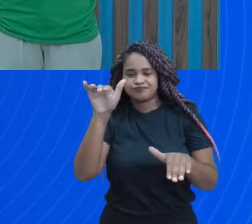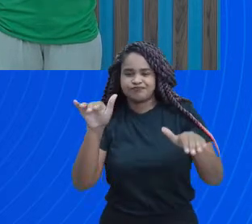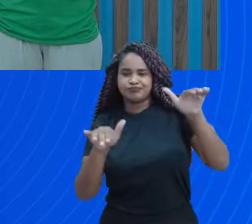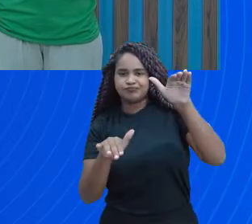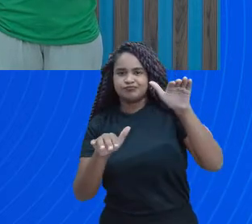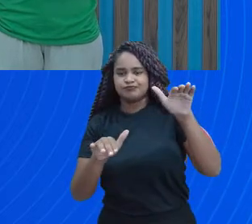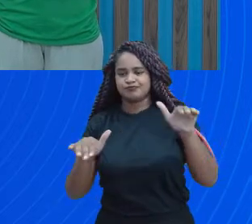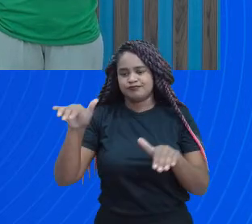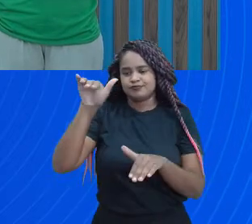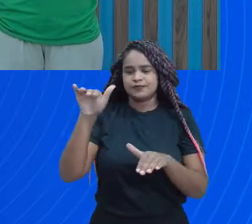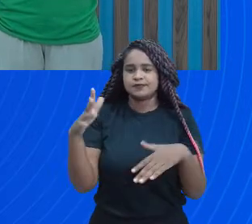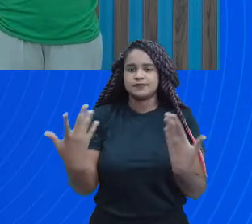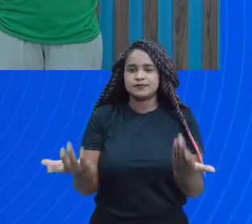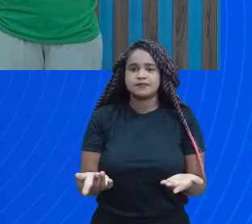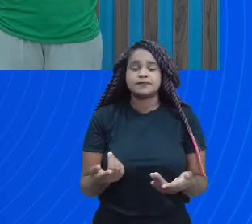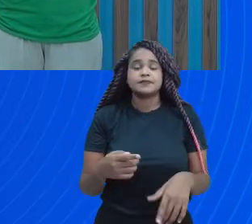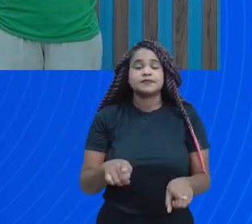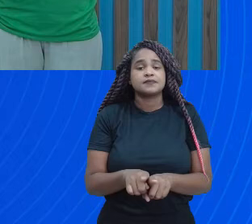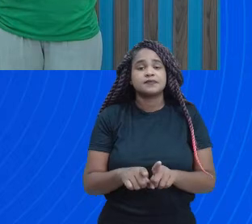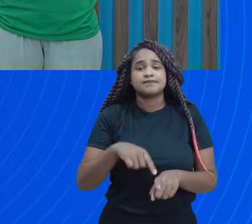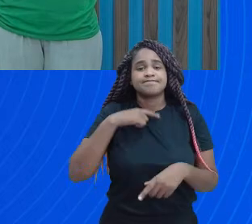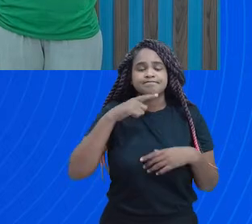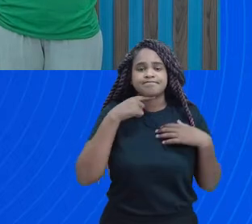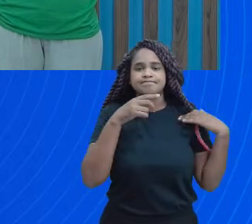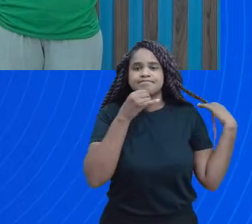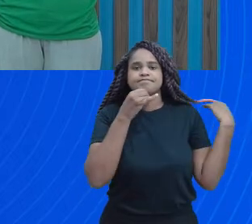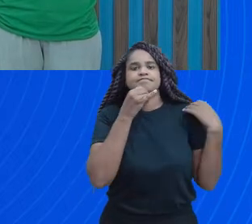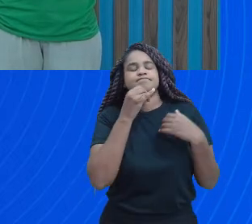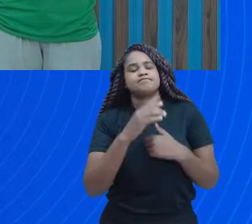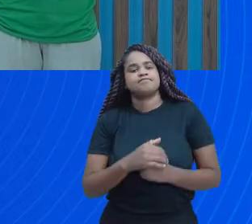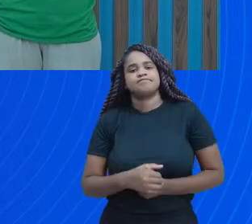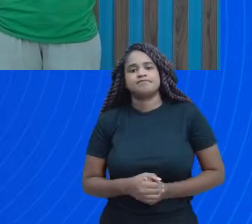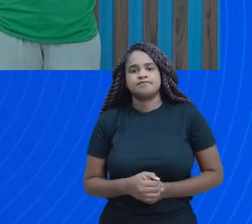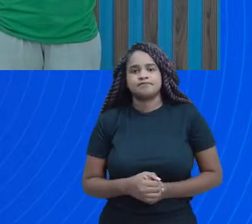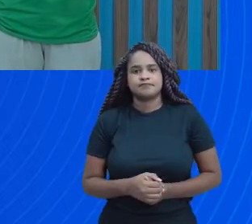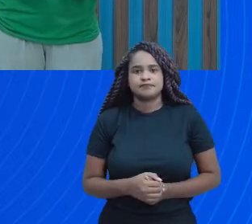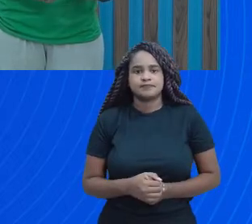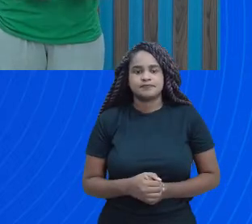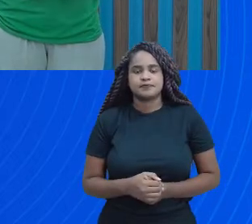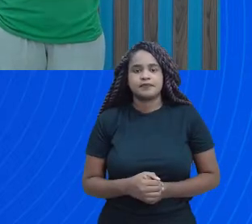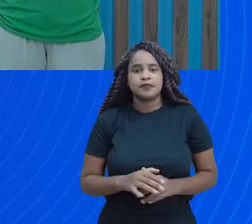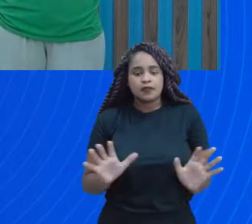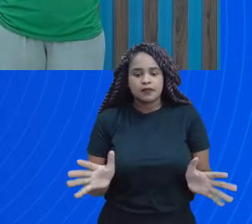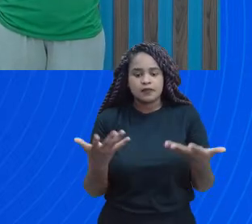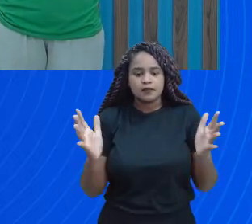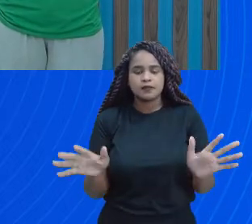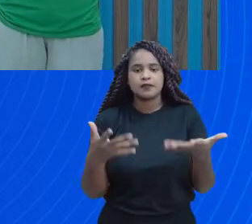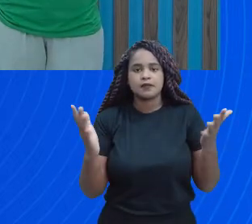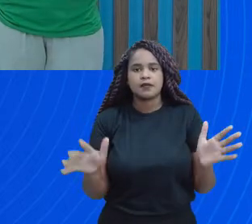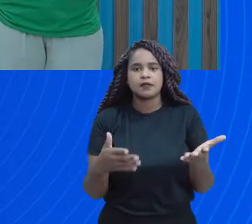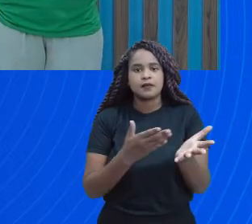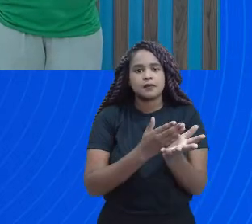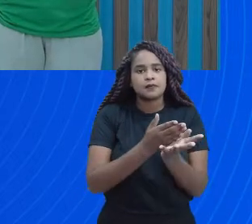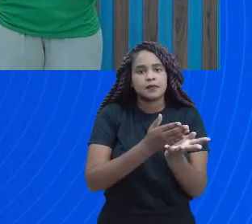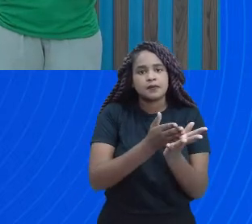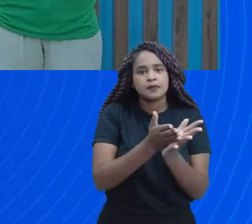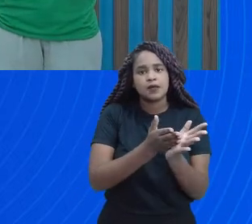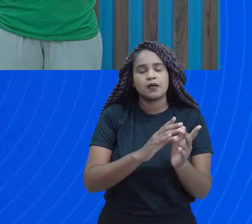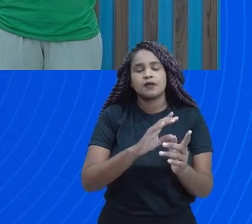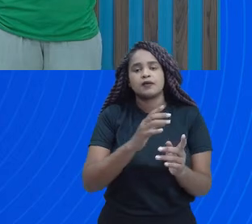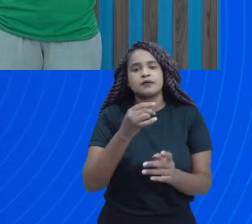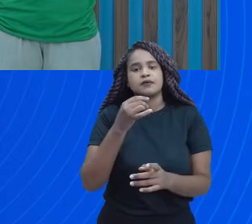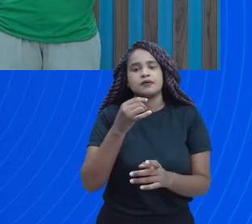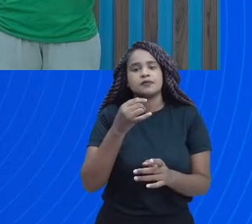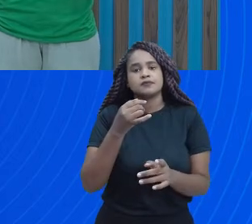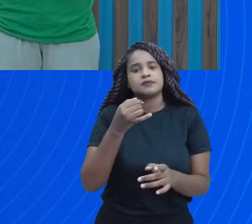né, como investir, né, em alternativas para sair